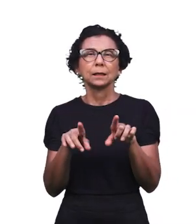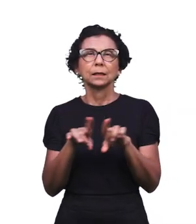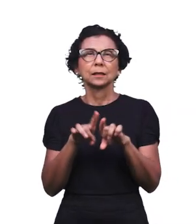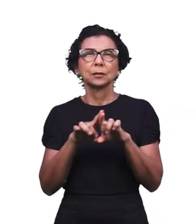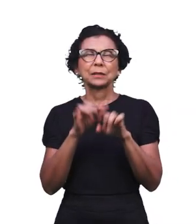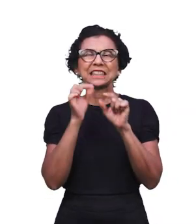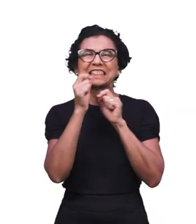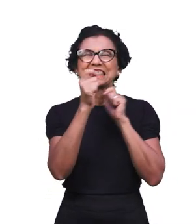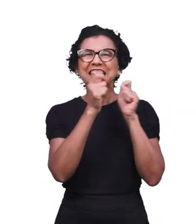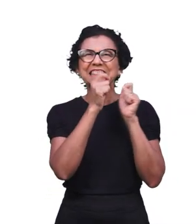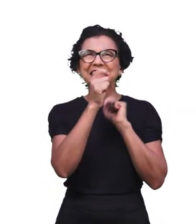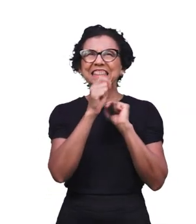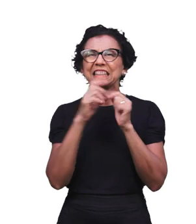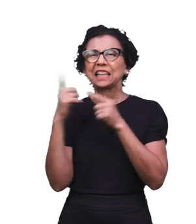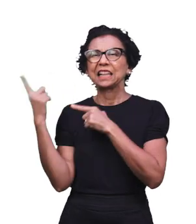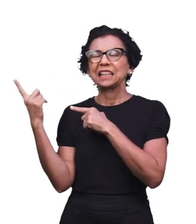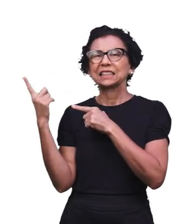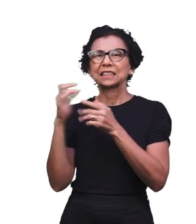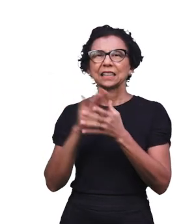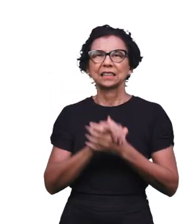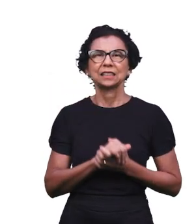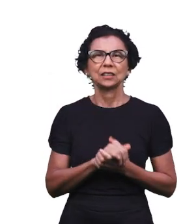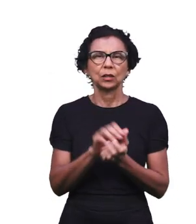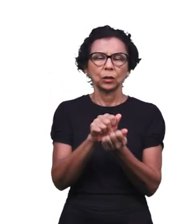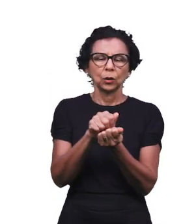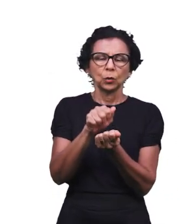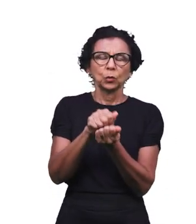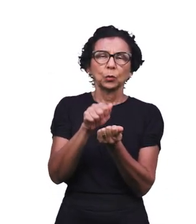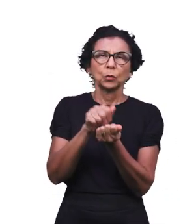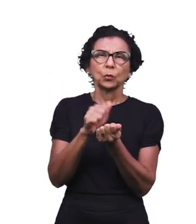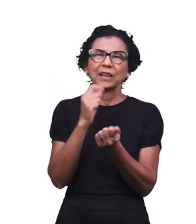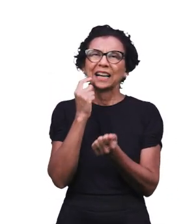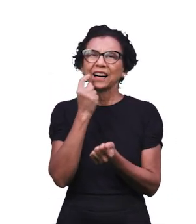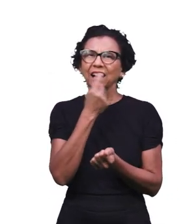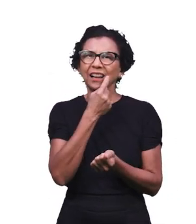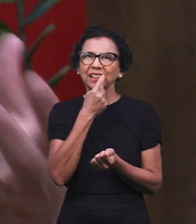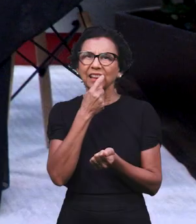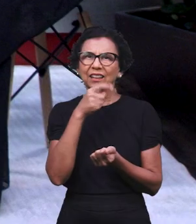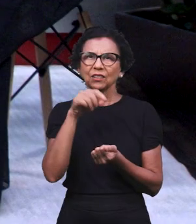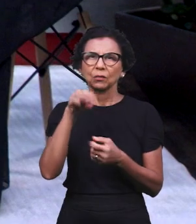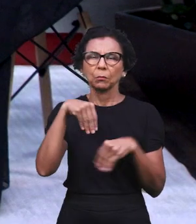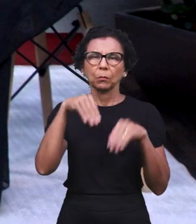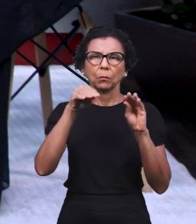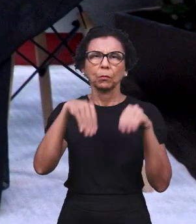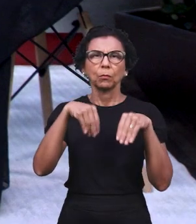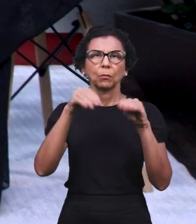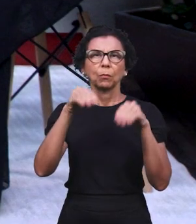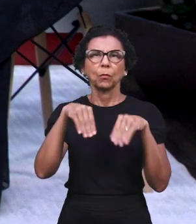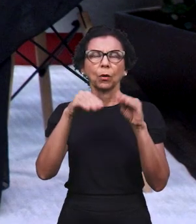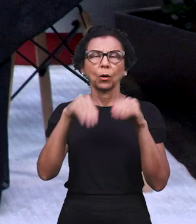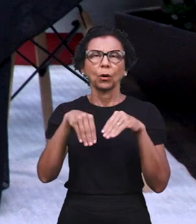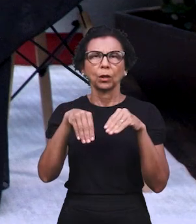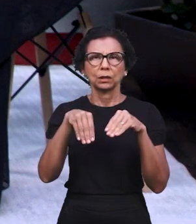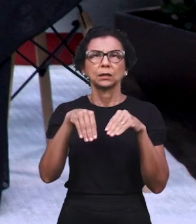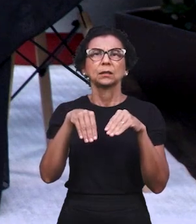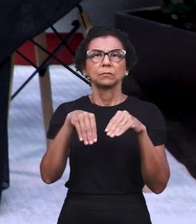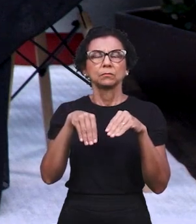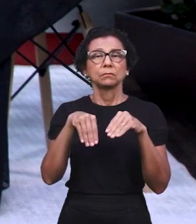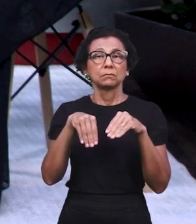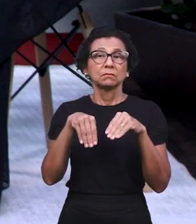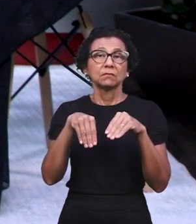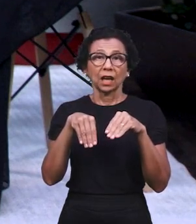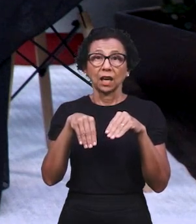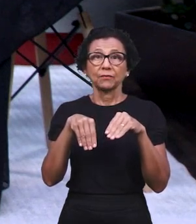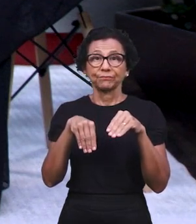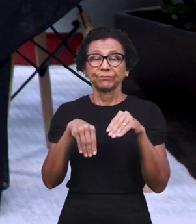o osso ele tende a cair. E aí a gente tem a periodontite, né, doutora, que é uma evolução Sim. da gengivite. A gente